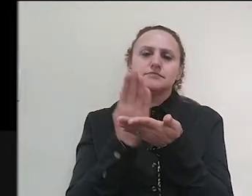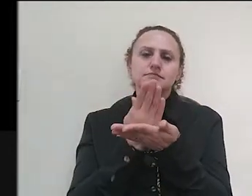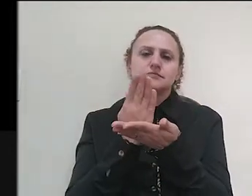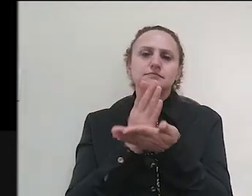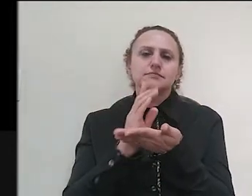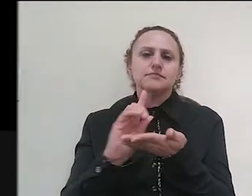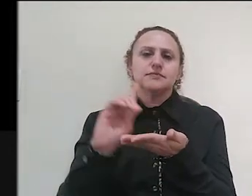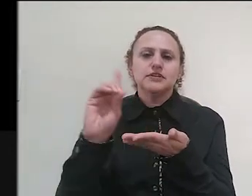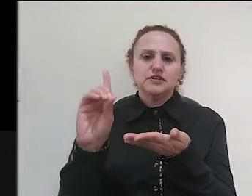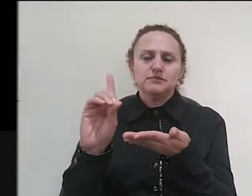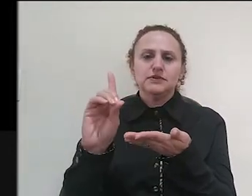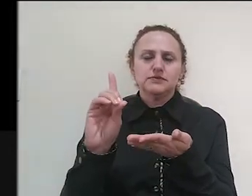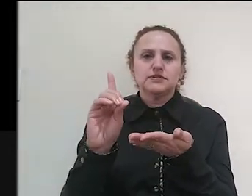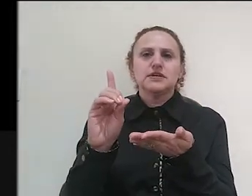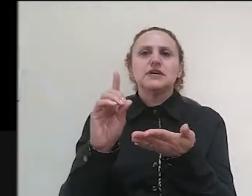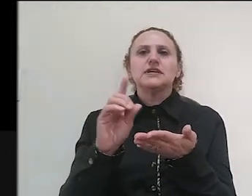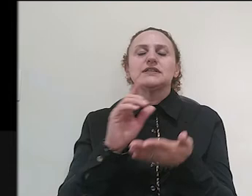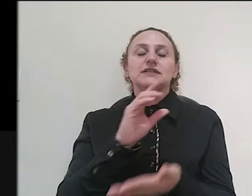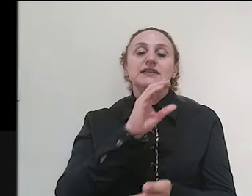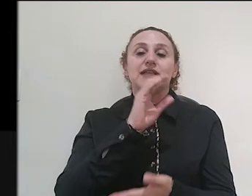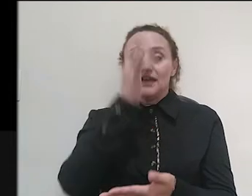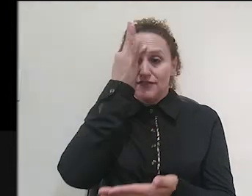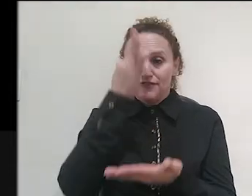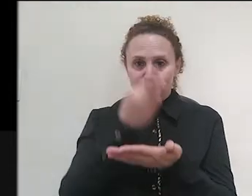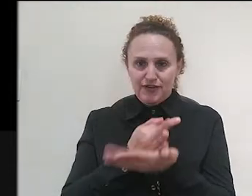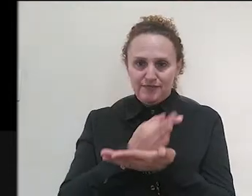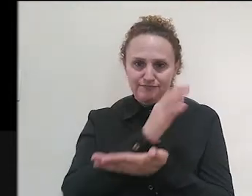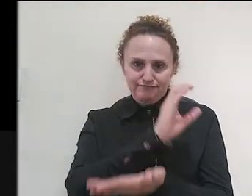da mitologia judaico-cristã, e a gente tem